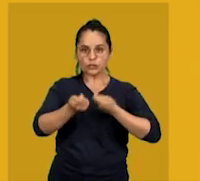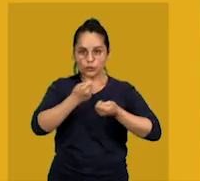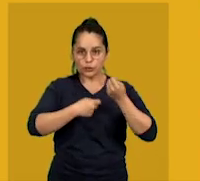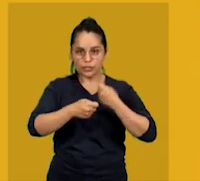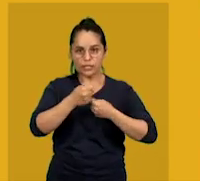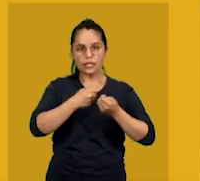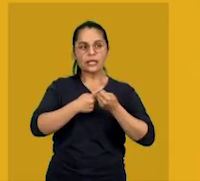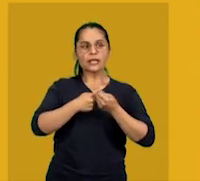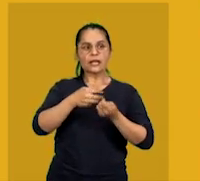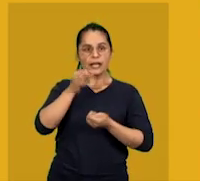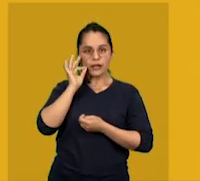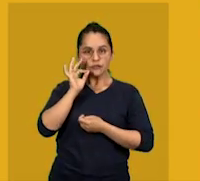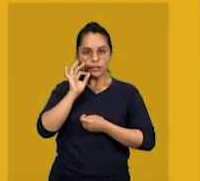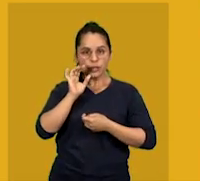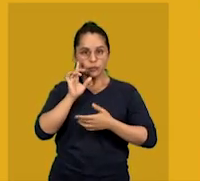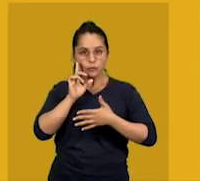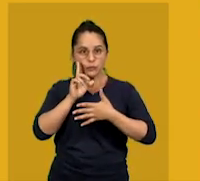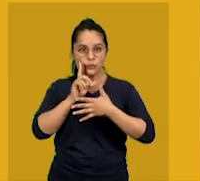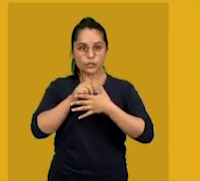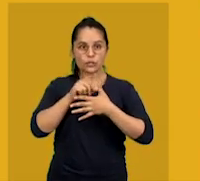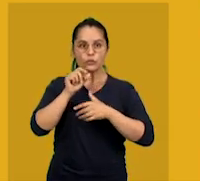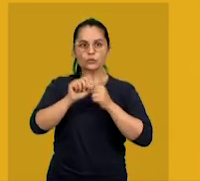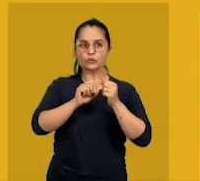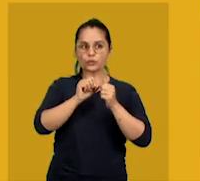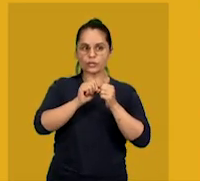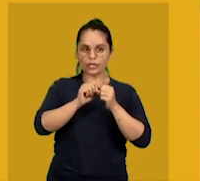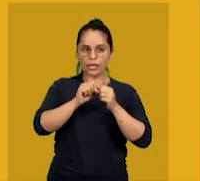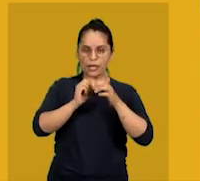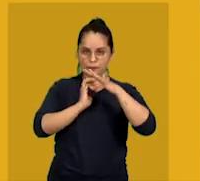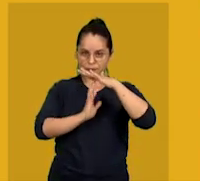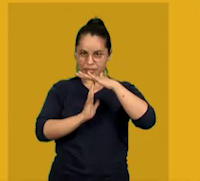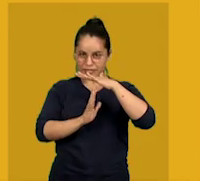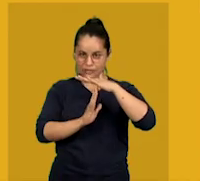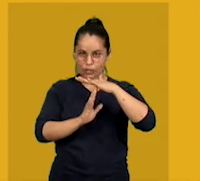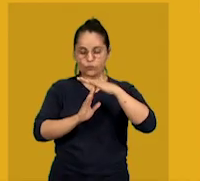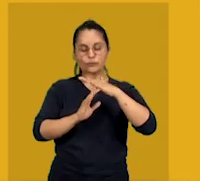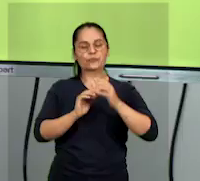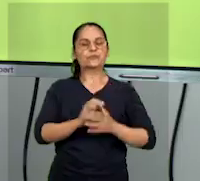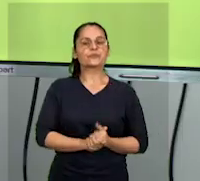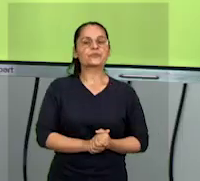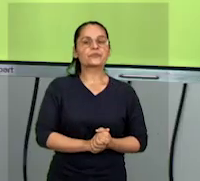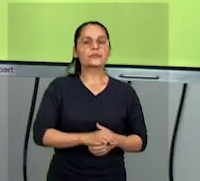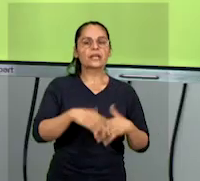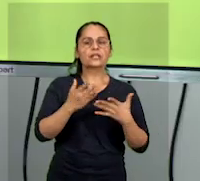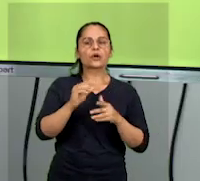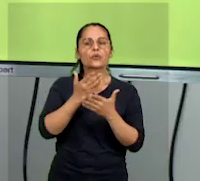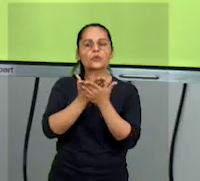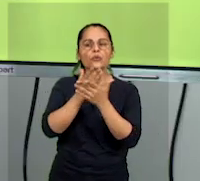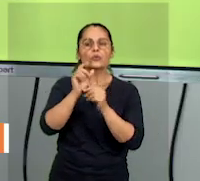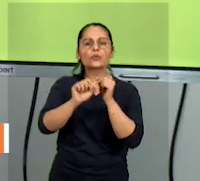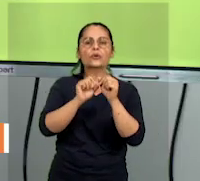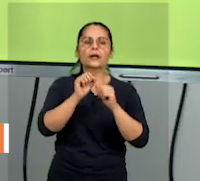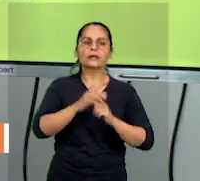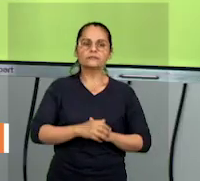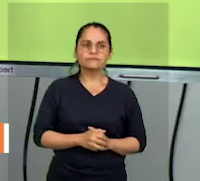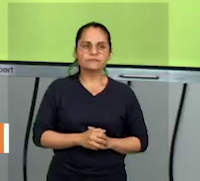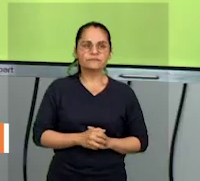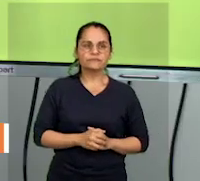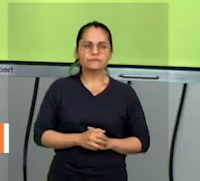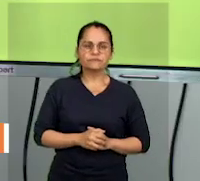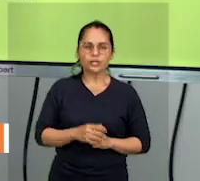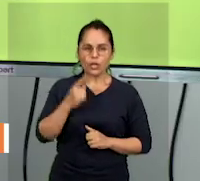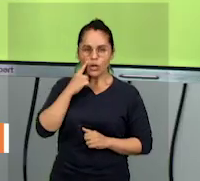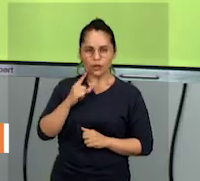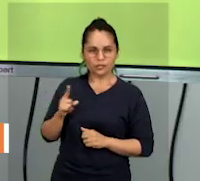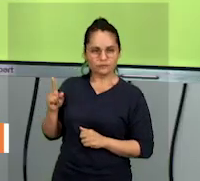migração. Perdão, que a gente dividiu em 5 partes, não 4, ok? Então, vamos lá na aula de hoje.